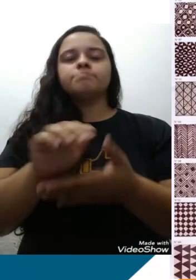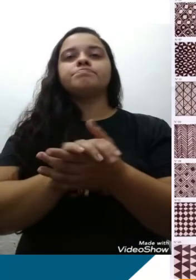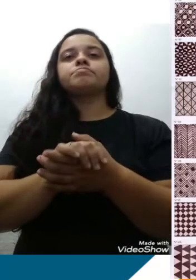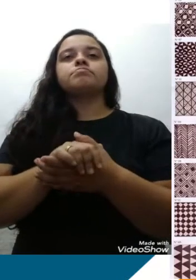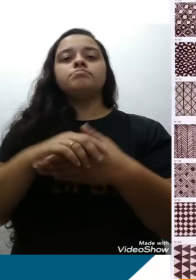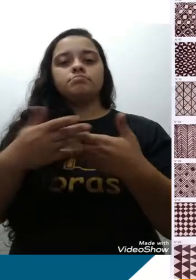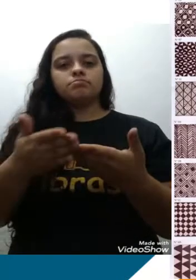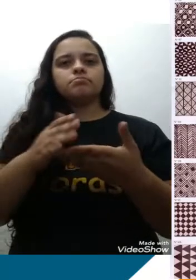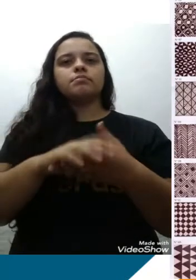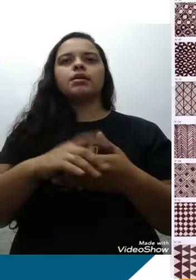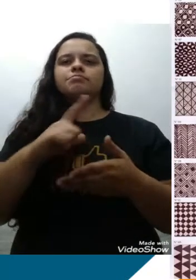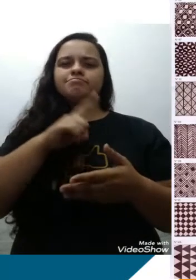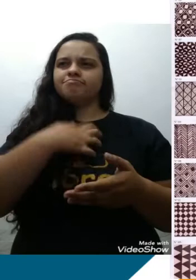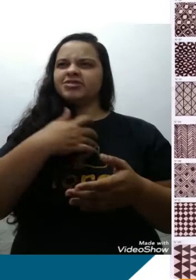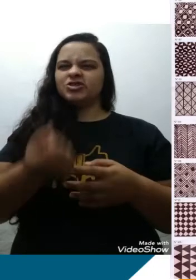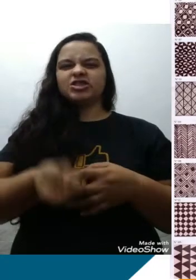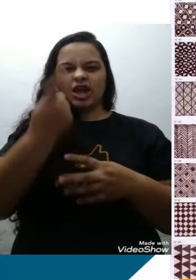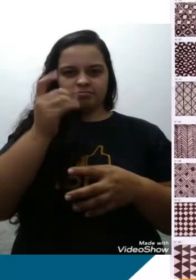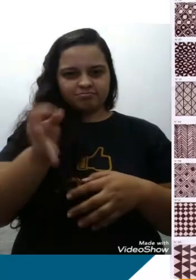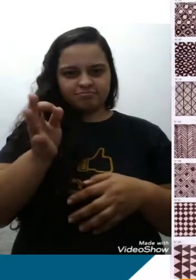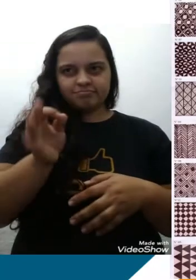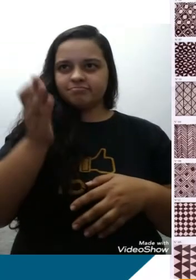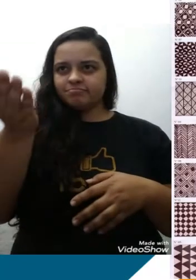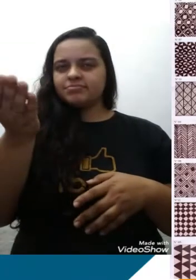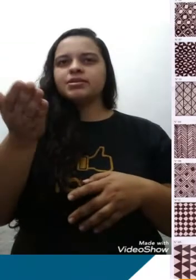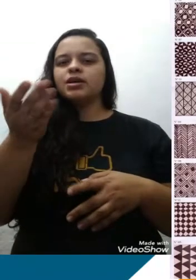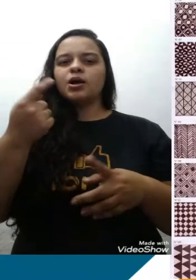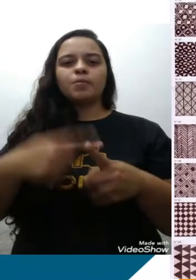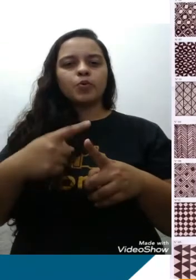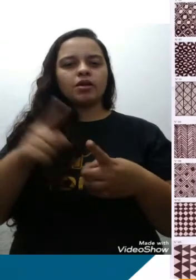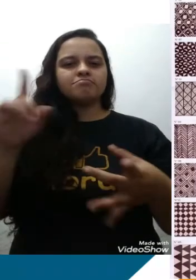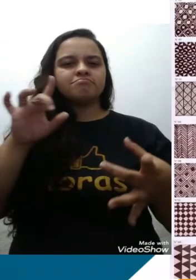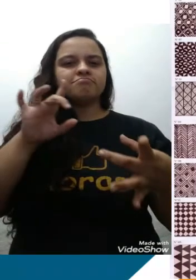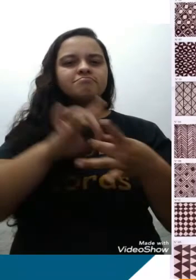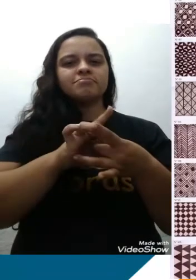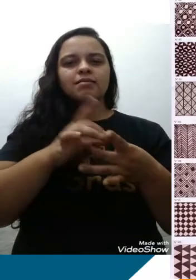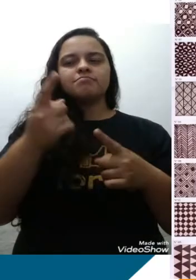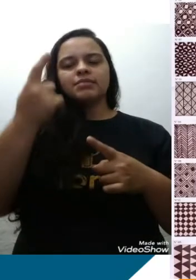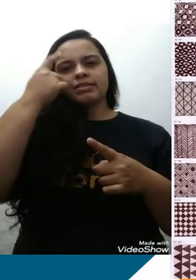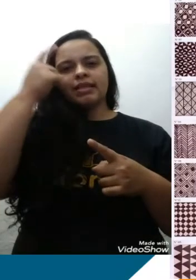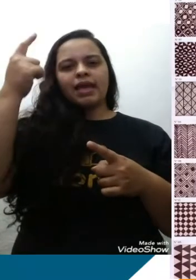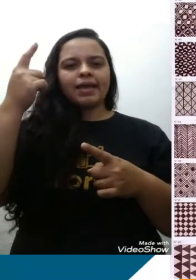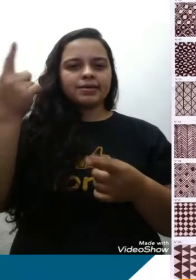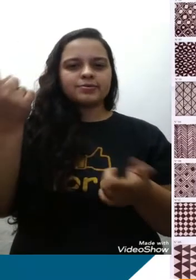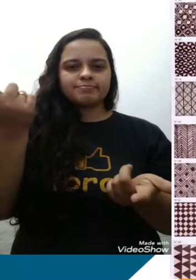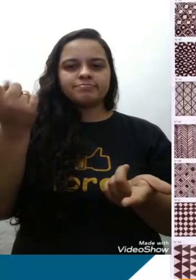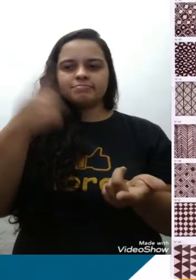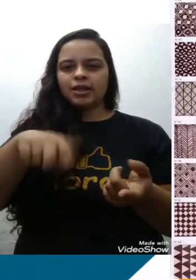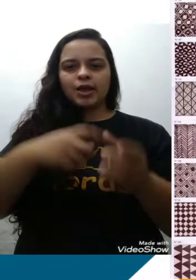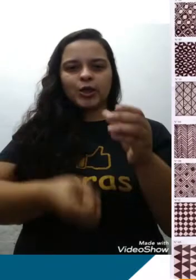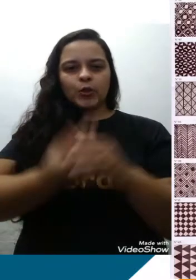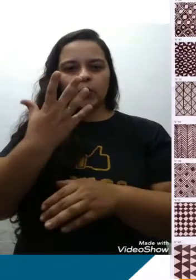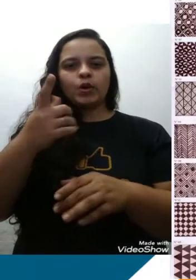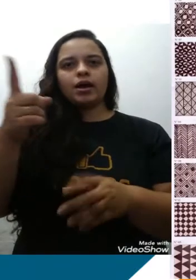É bem provável que essas imagens tenham trazido algum certo estranhamento para vocês, né? Porque ela faz parte de uma ideia